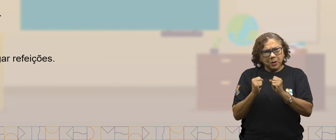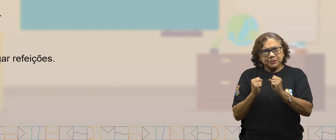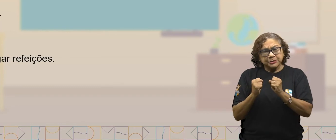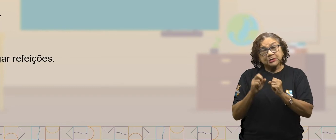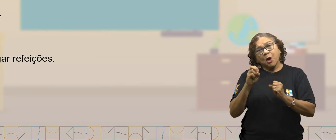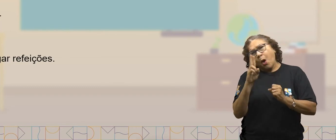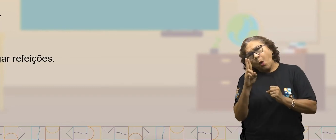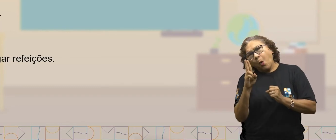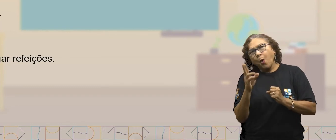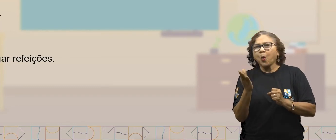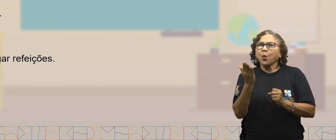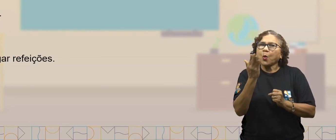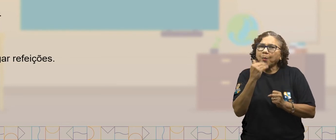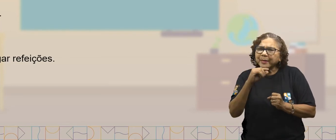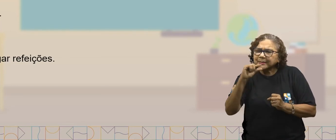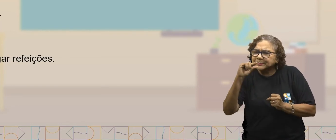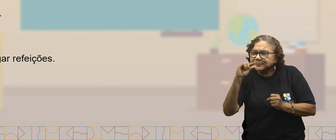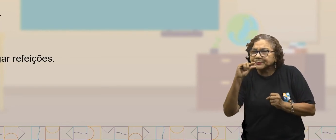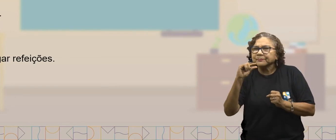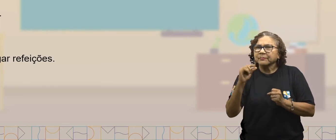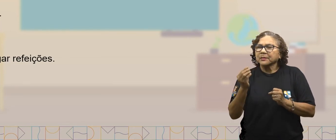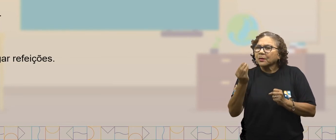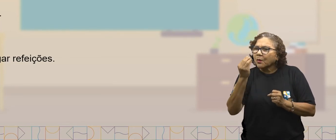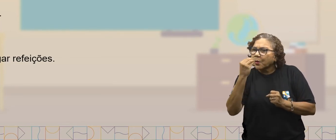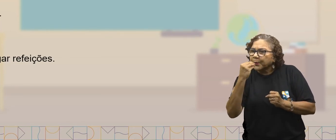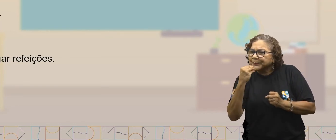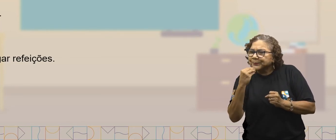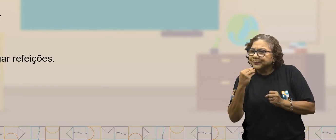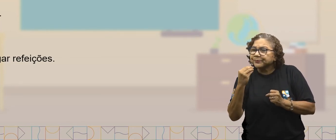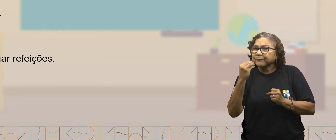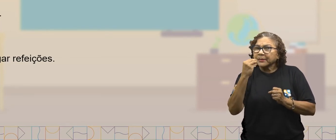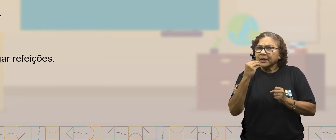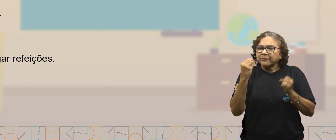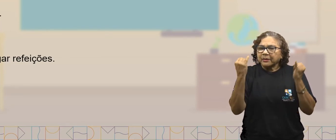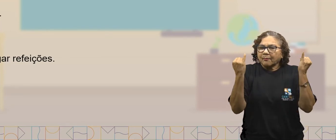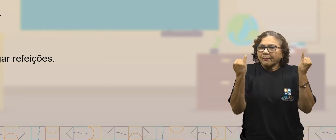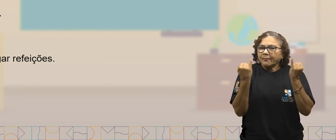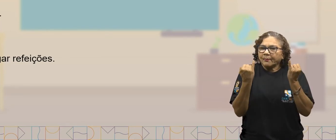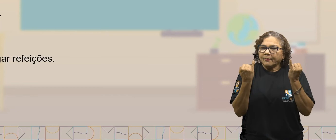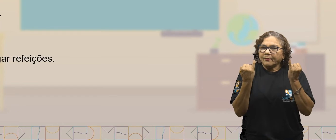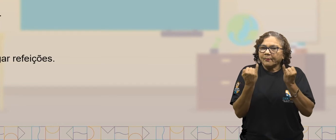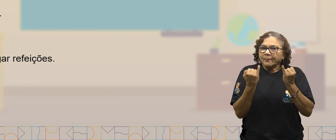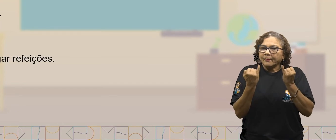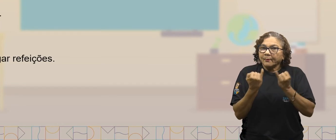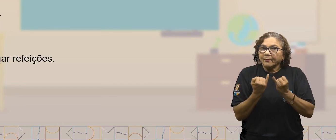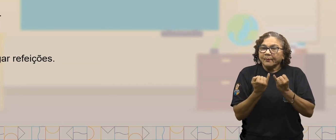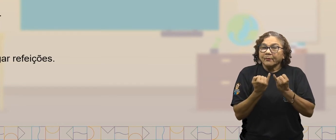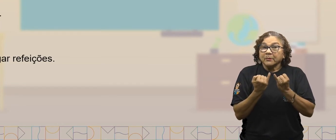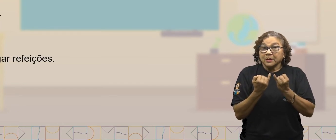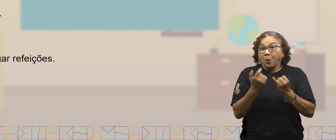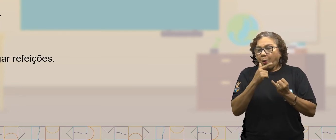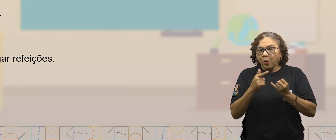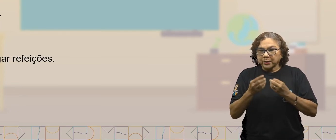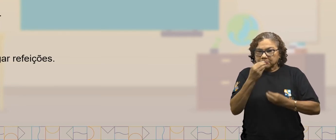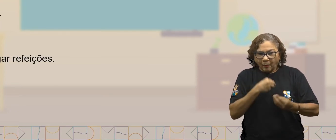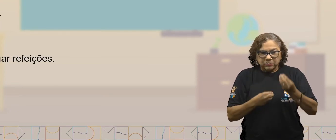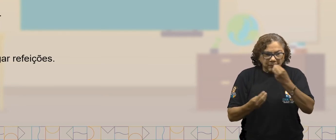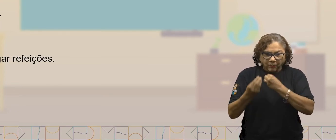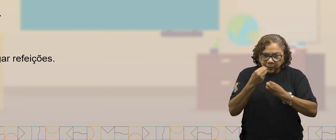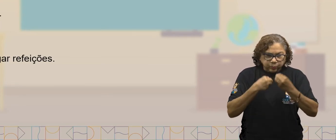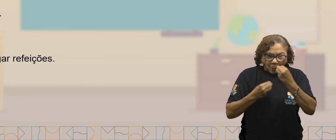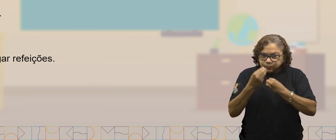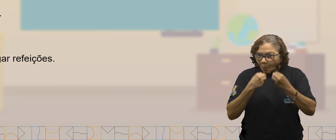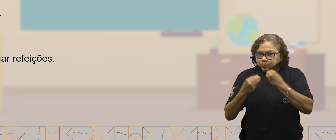dois casos. Tem pessoas que comem pouco e aí vão emagrecendo, e tem pessoas que comem muito,